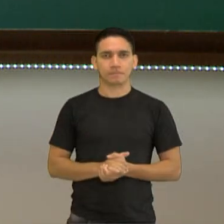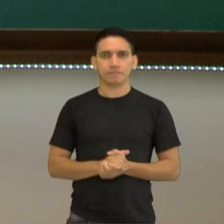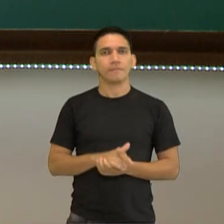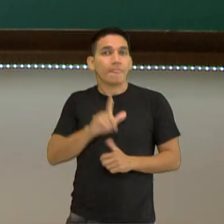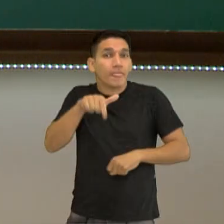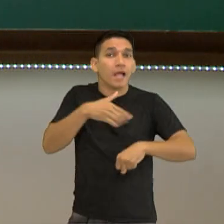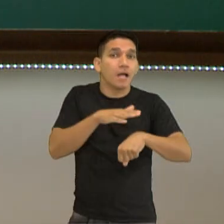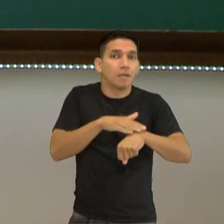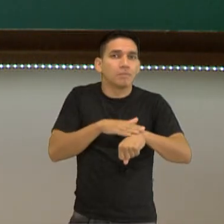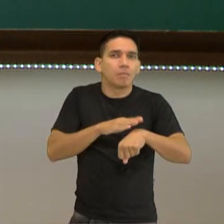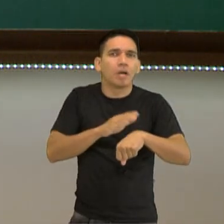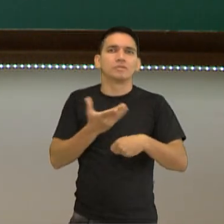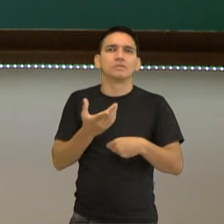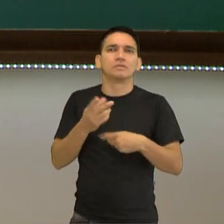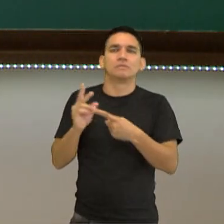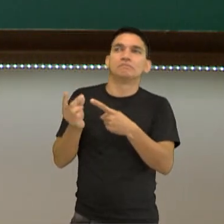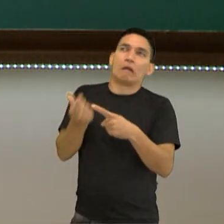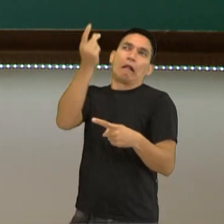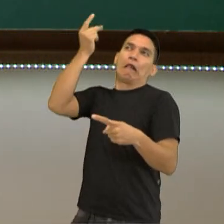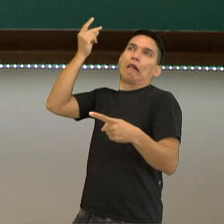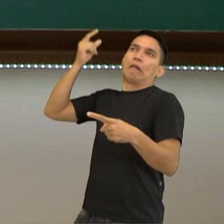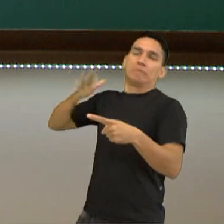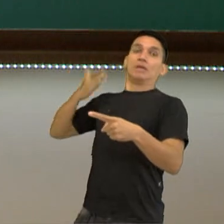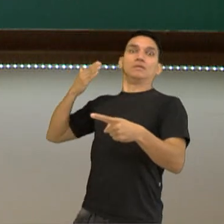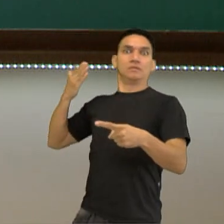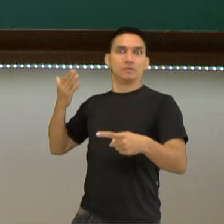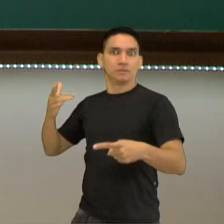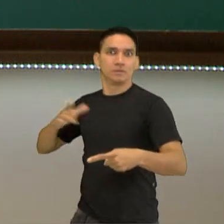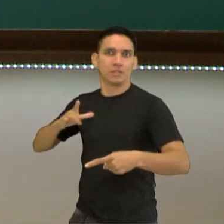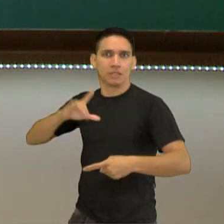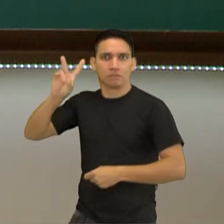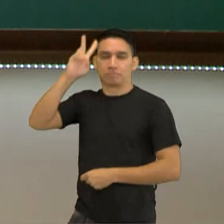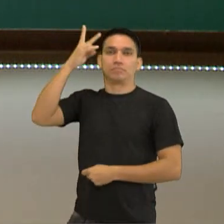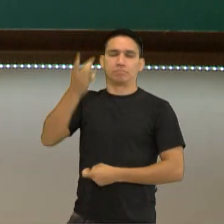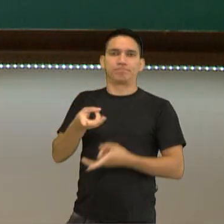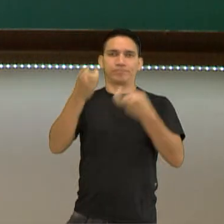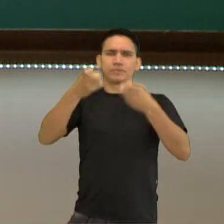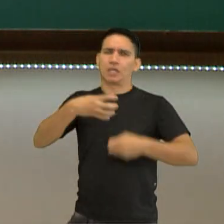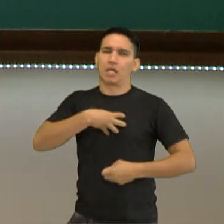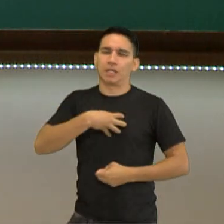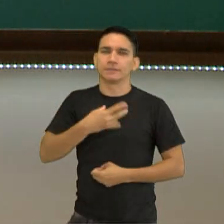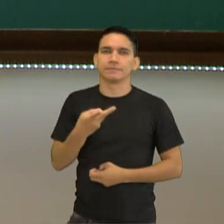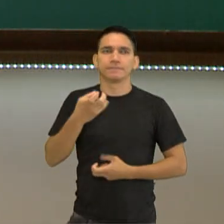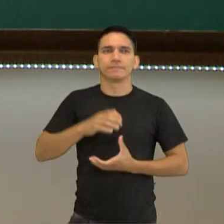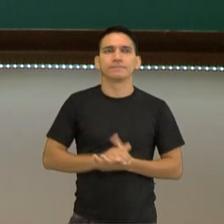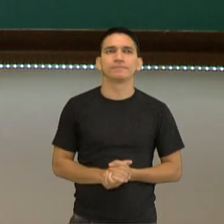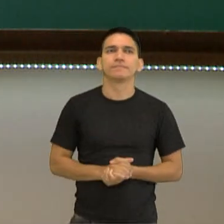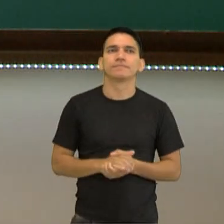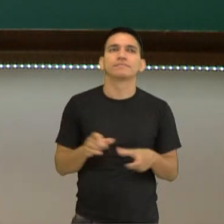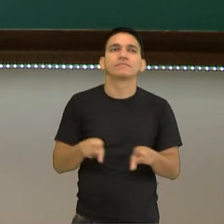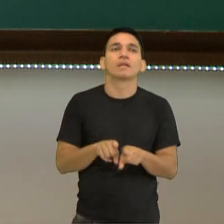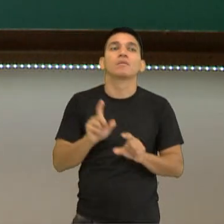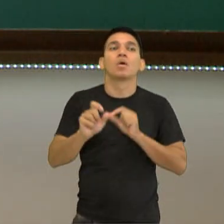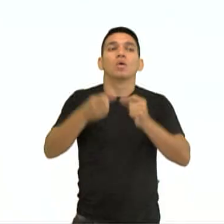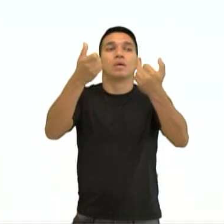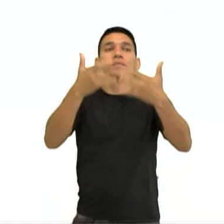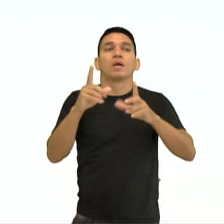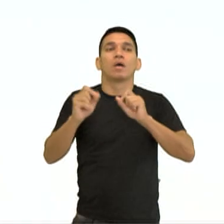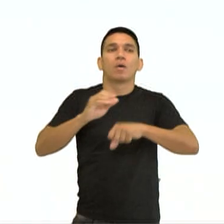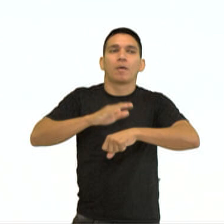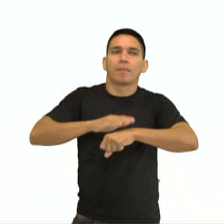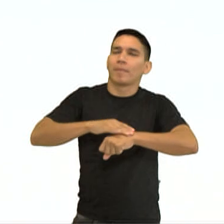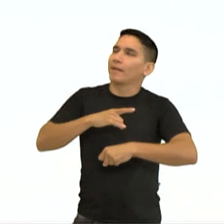momentos passados bruscos, pam, pam, pam, pam. Aí você vai ver aí um trechinho, e a gente vai ver um trechinho da ópera